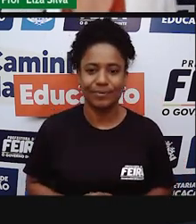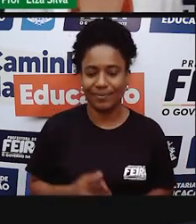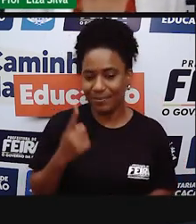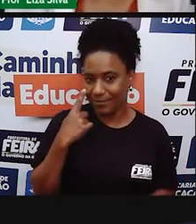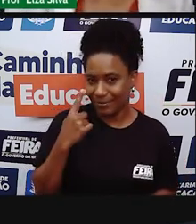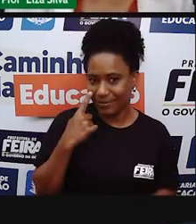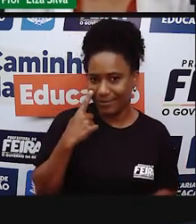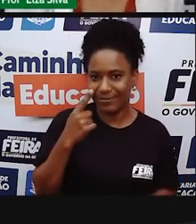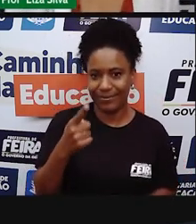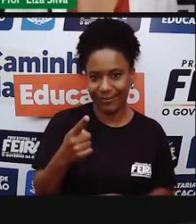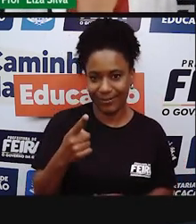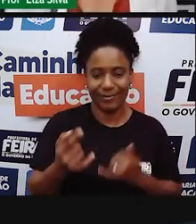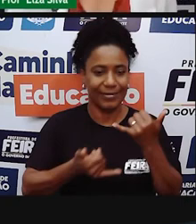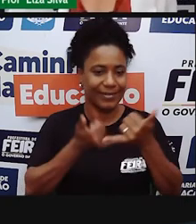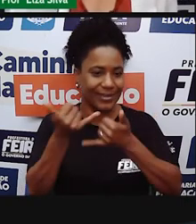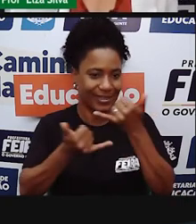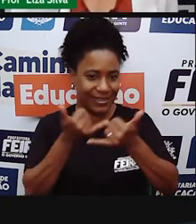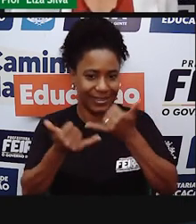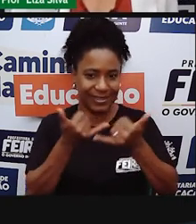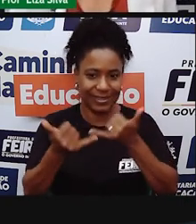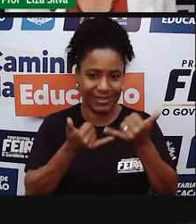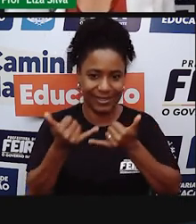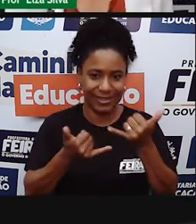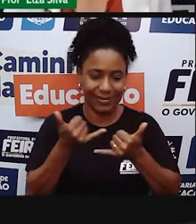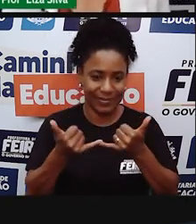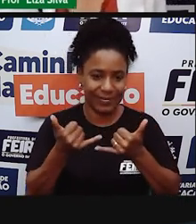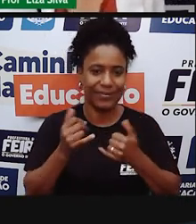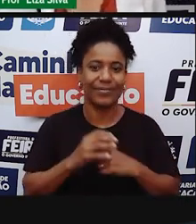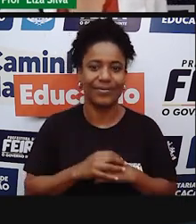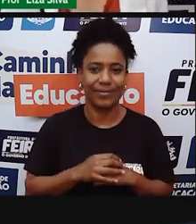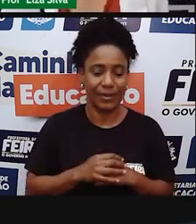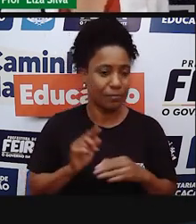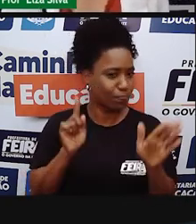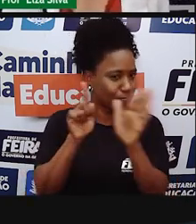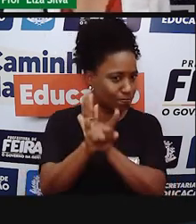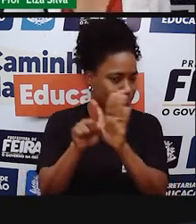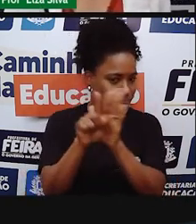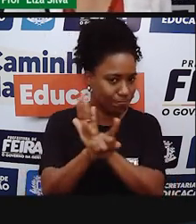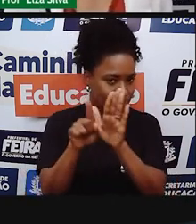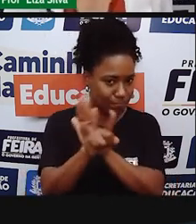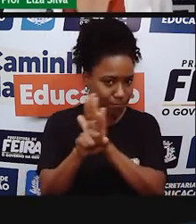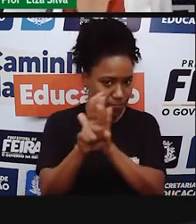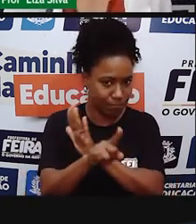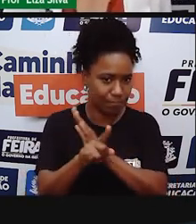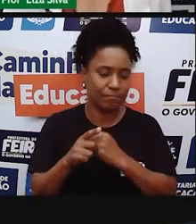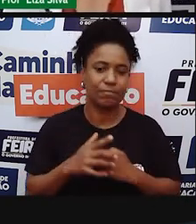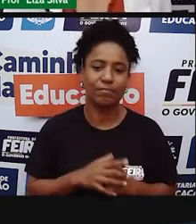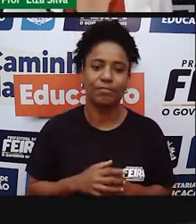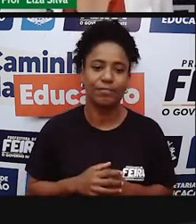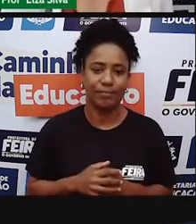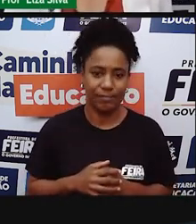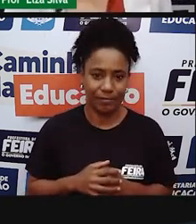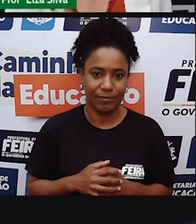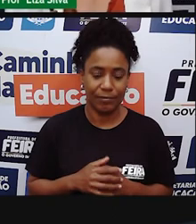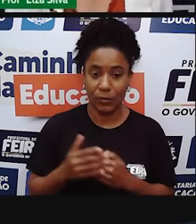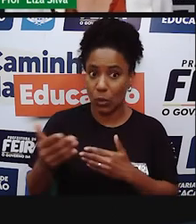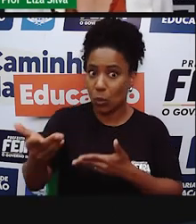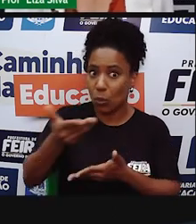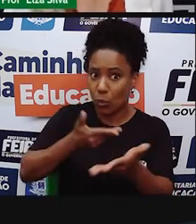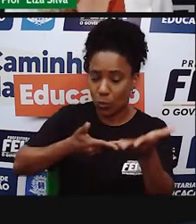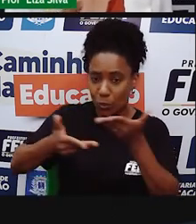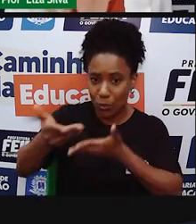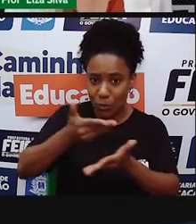show quiz. Então, nós temos aqui agora um quiz interativo. Lembrando que